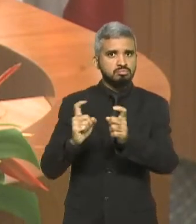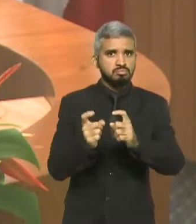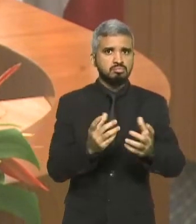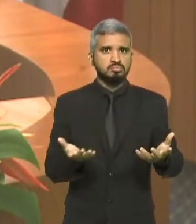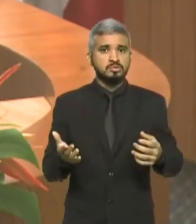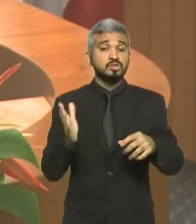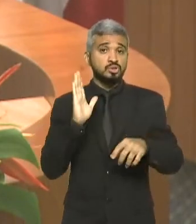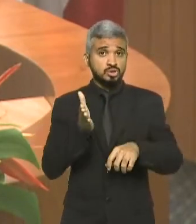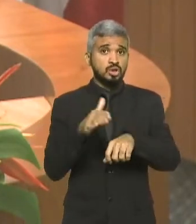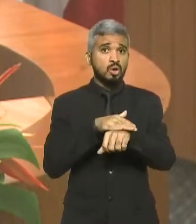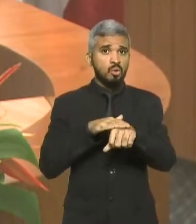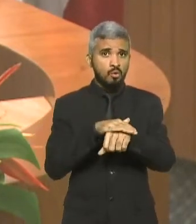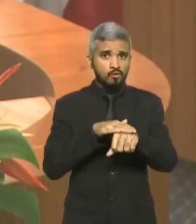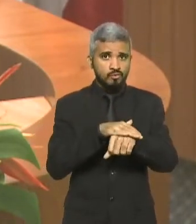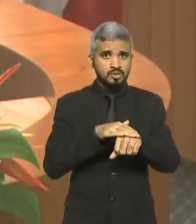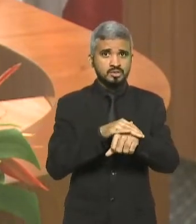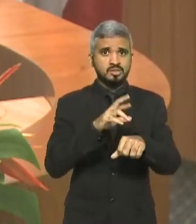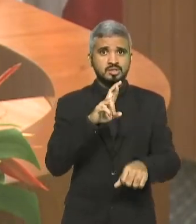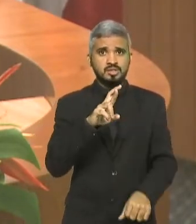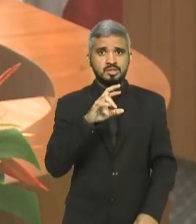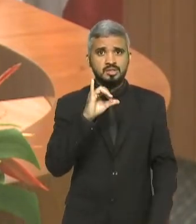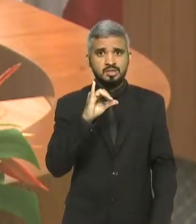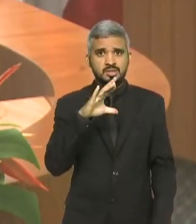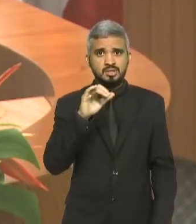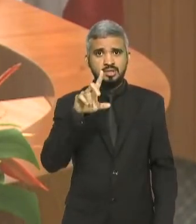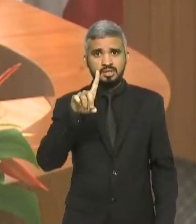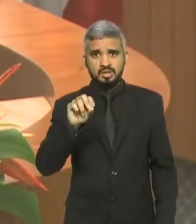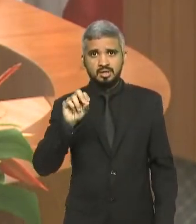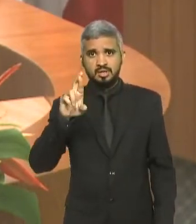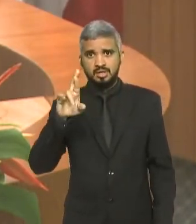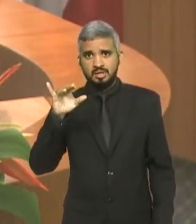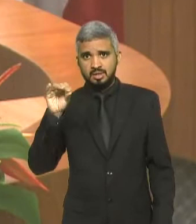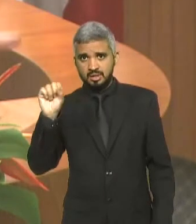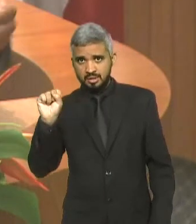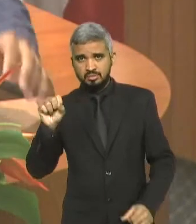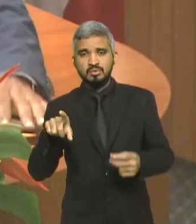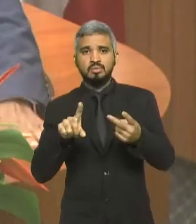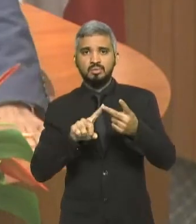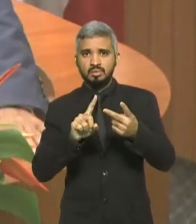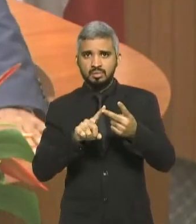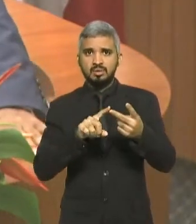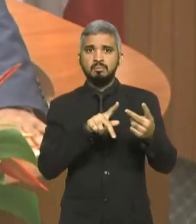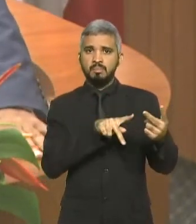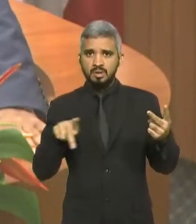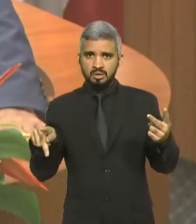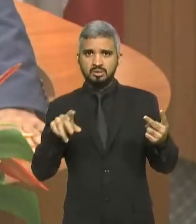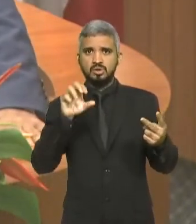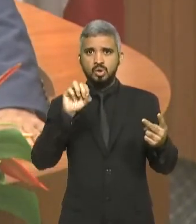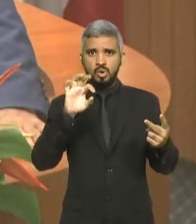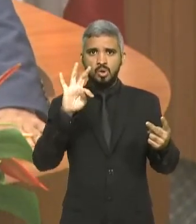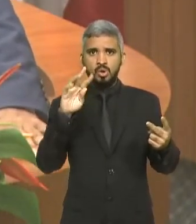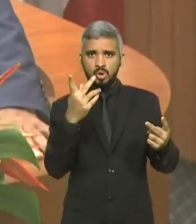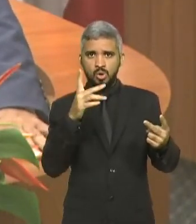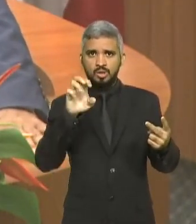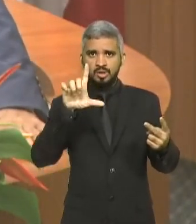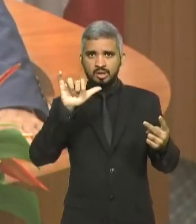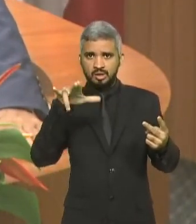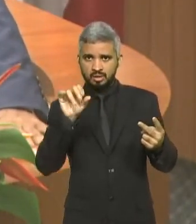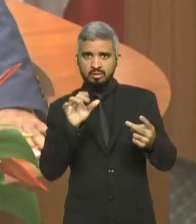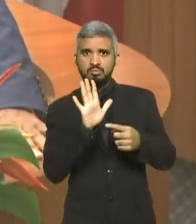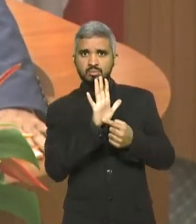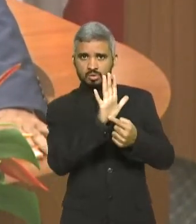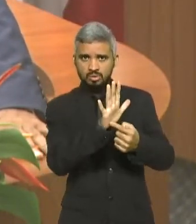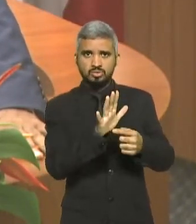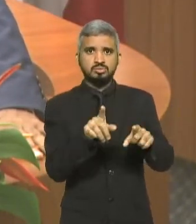Administração. Estou levando também a demanda para o presidente da Assembleia, presidente Otelino, e para a mesa. Estamos apresentando também uma